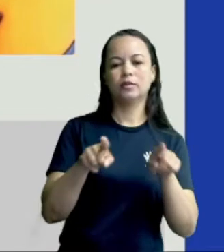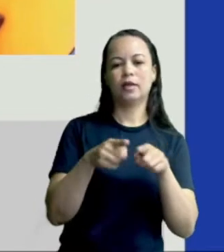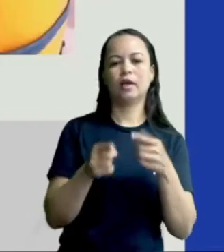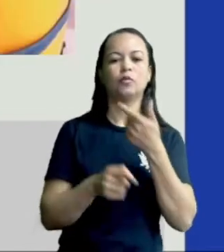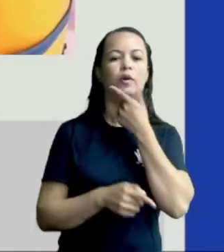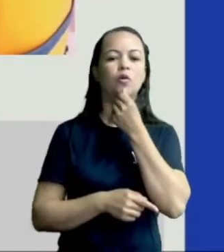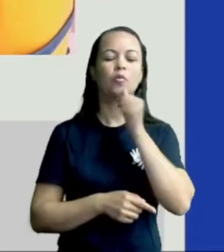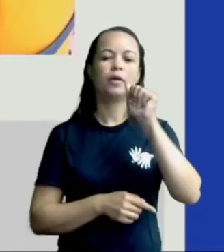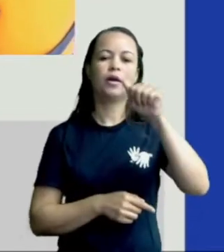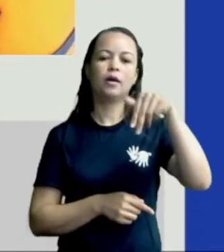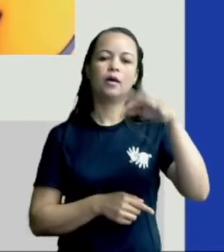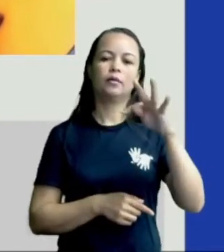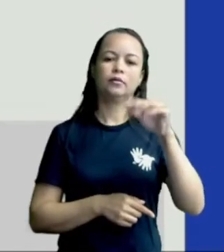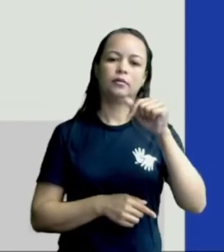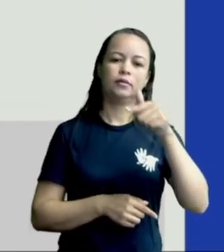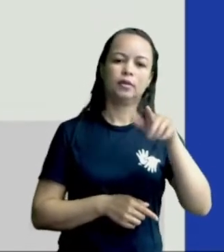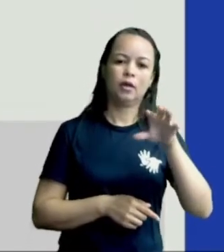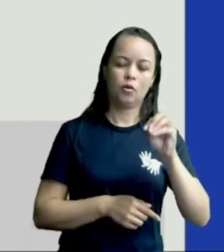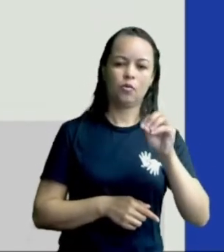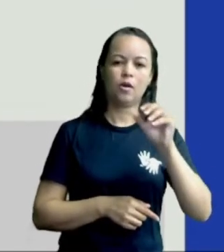Sena, ok?